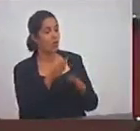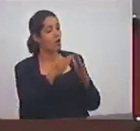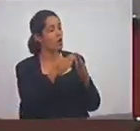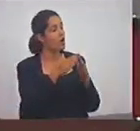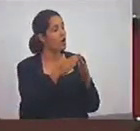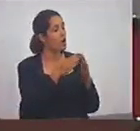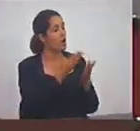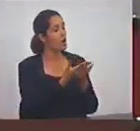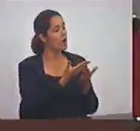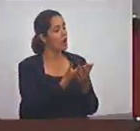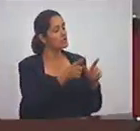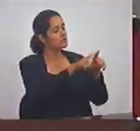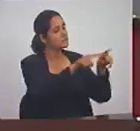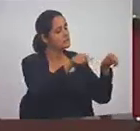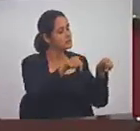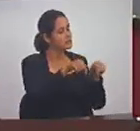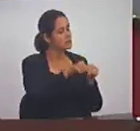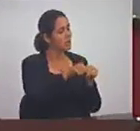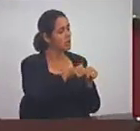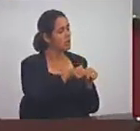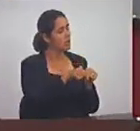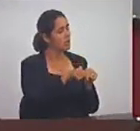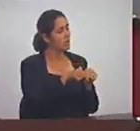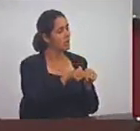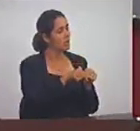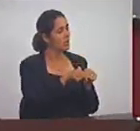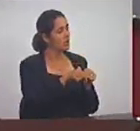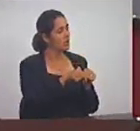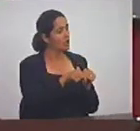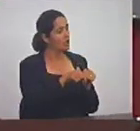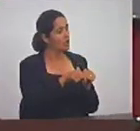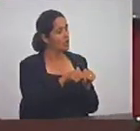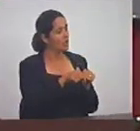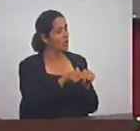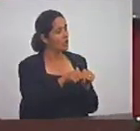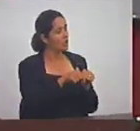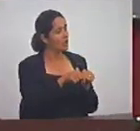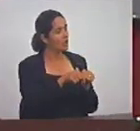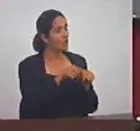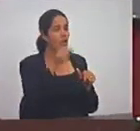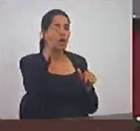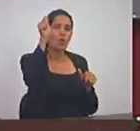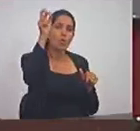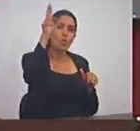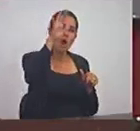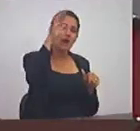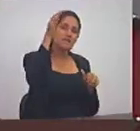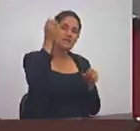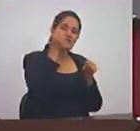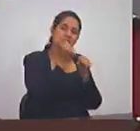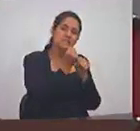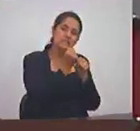algumas salas de aulas, né, estão com os aparelhos de ar-condicionados quebrados ou não